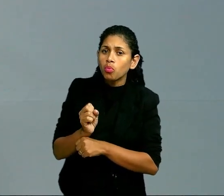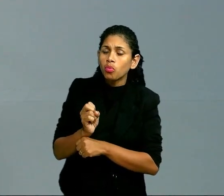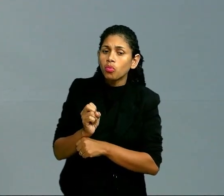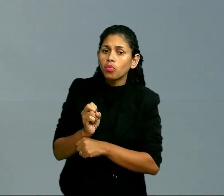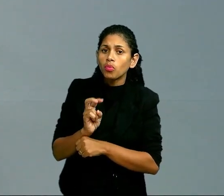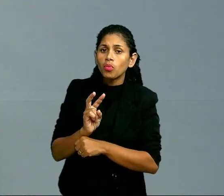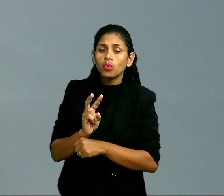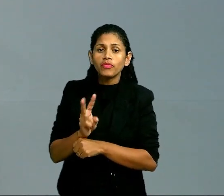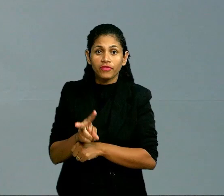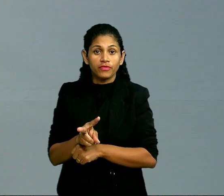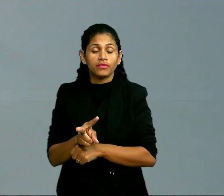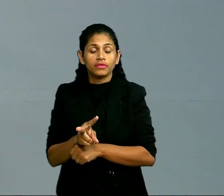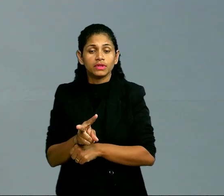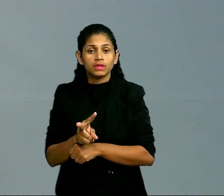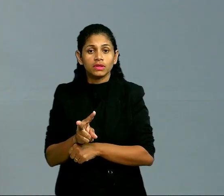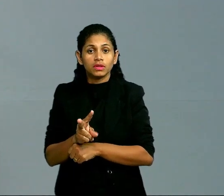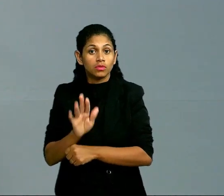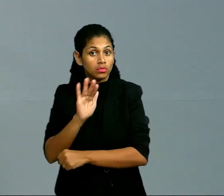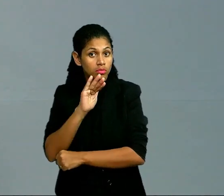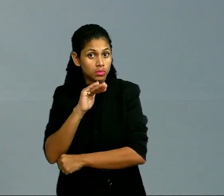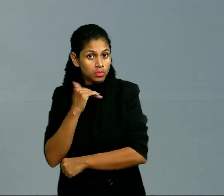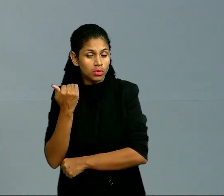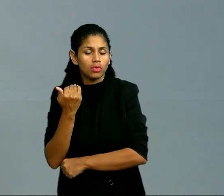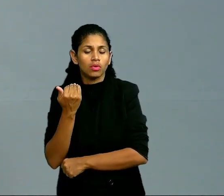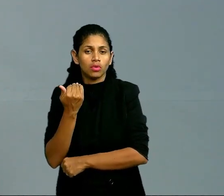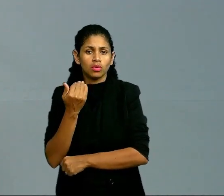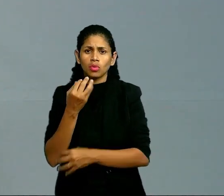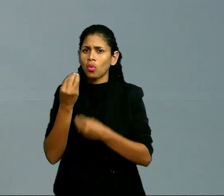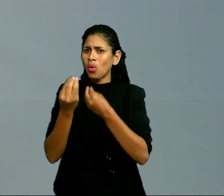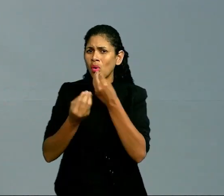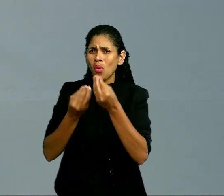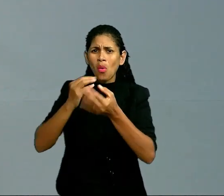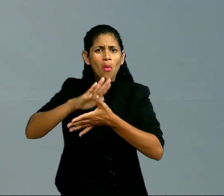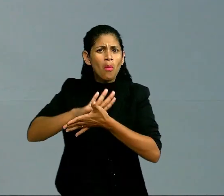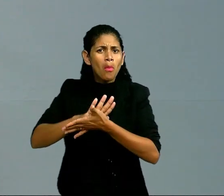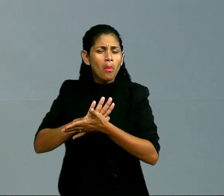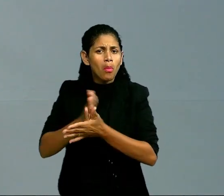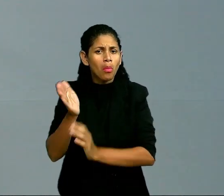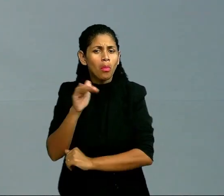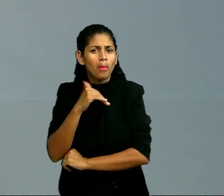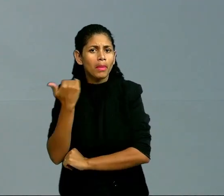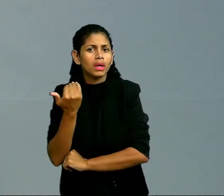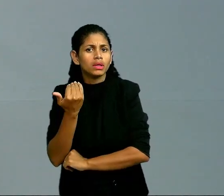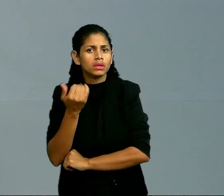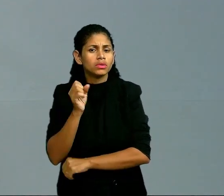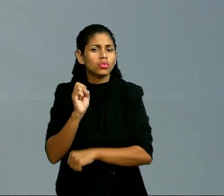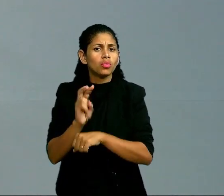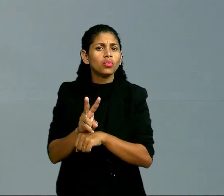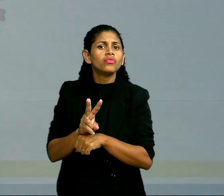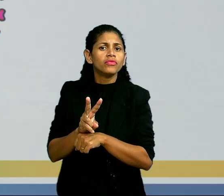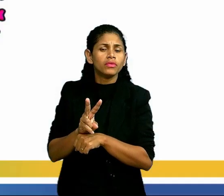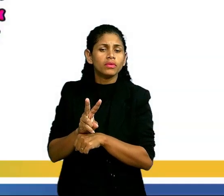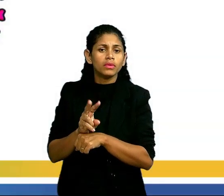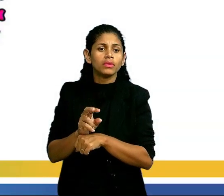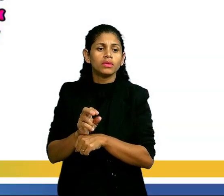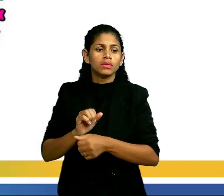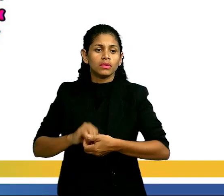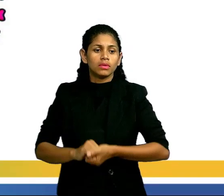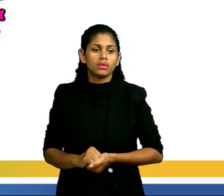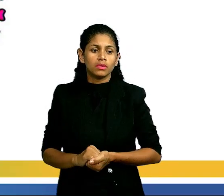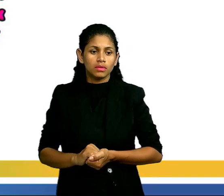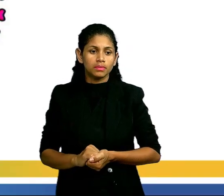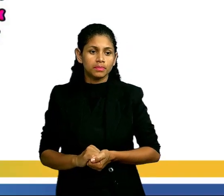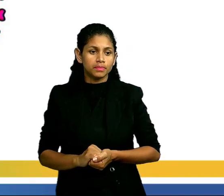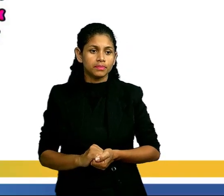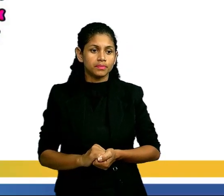matar os vírus? Através de fontes de calor, radiações, então ele consegue ali controlar esse vírus. E olha